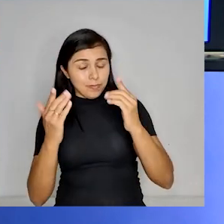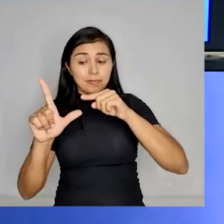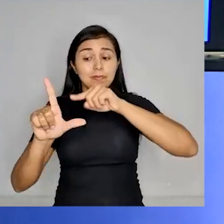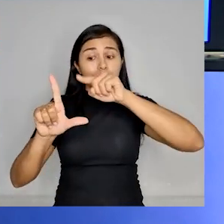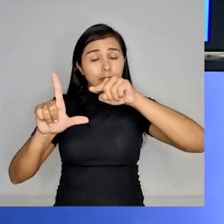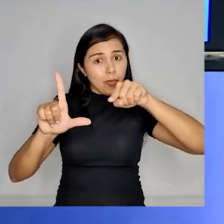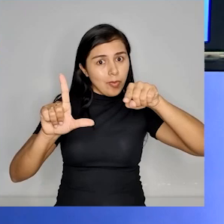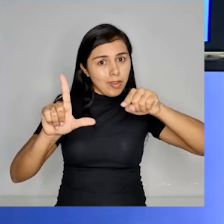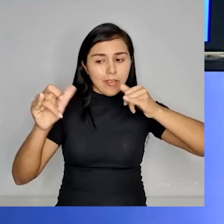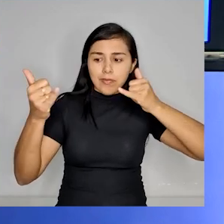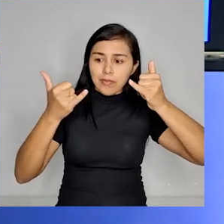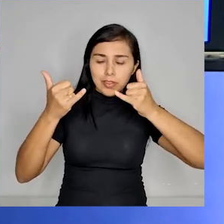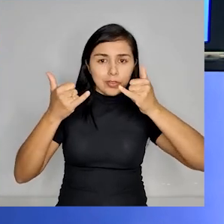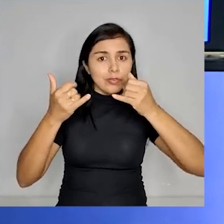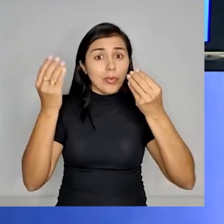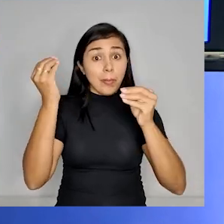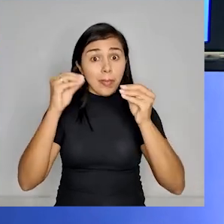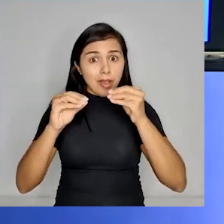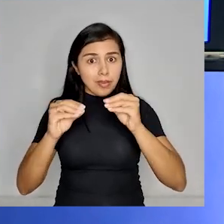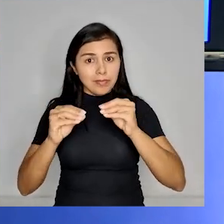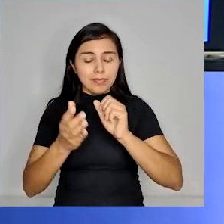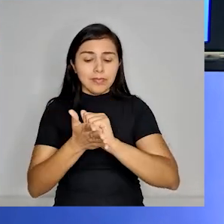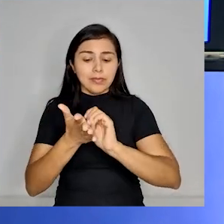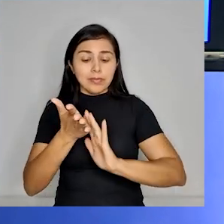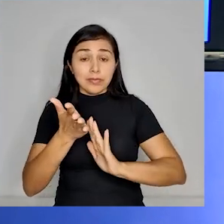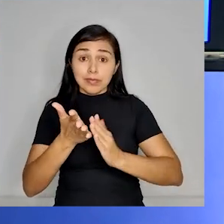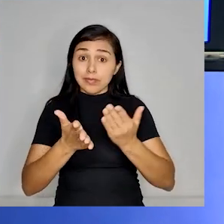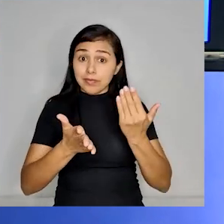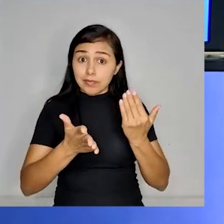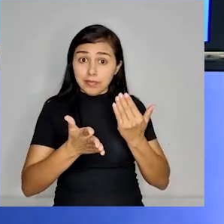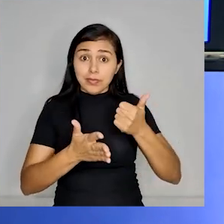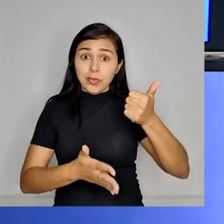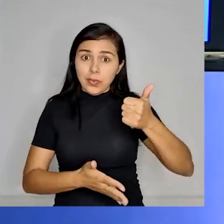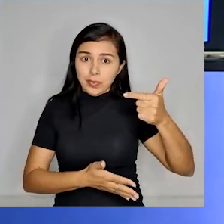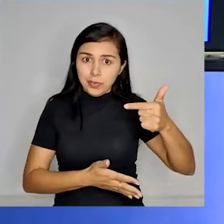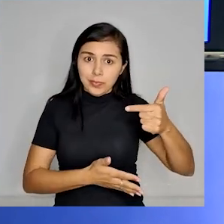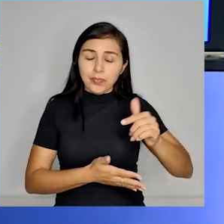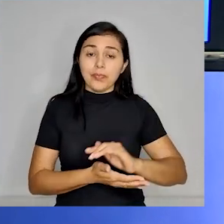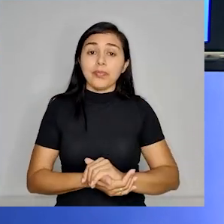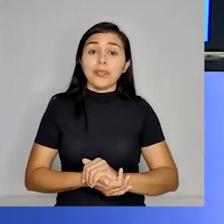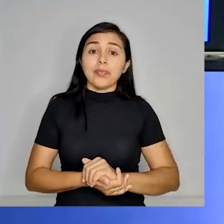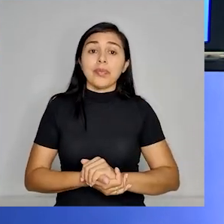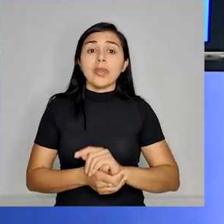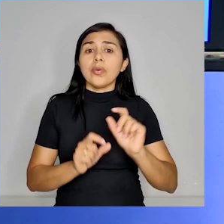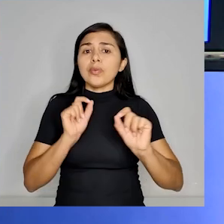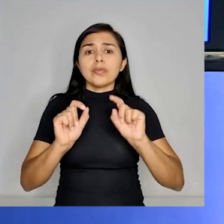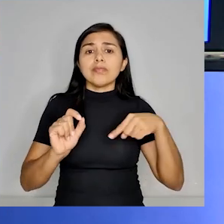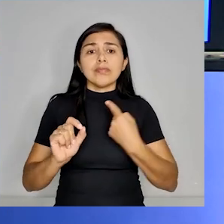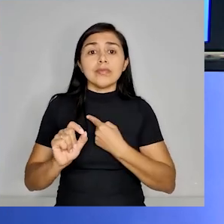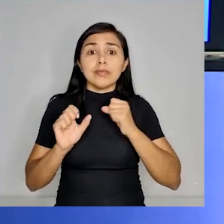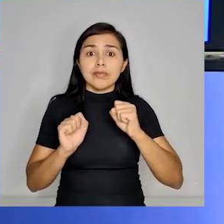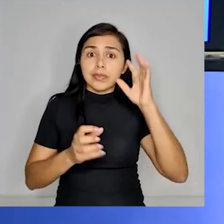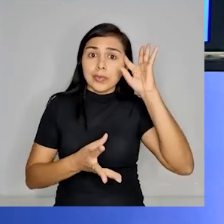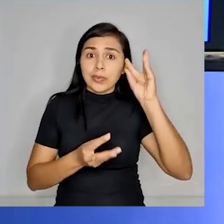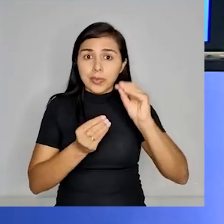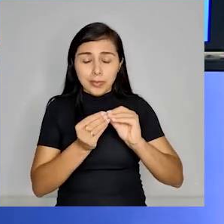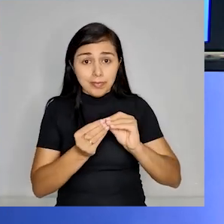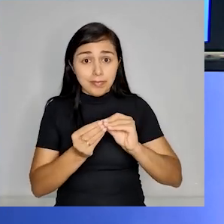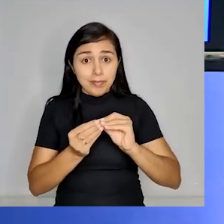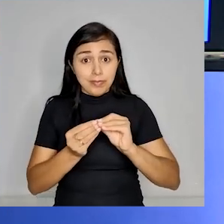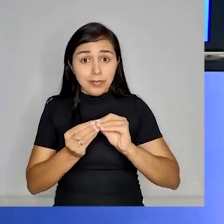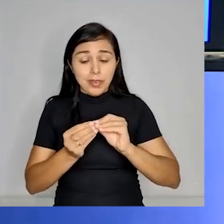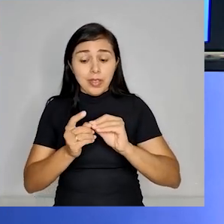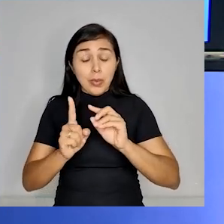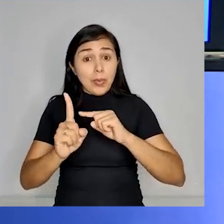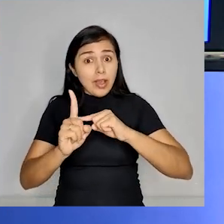Analisando o gráfico e as medidas obtidas nas atividades 1 e 2, o que se pode concluir em relação às